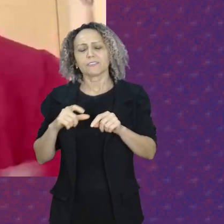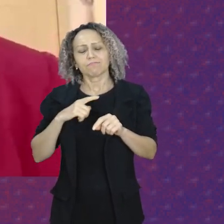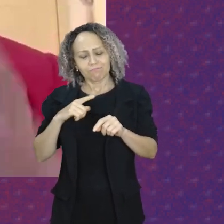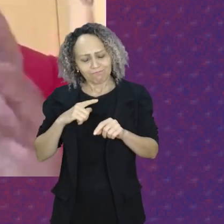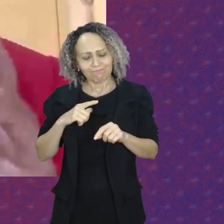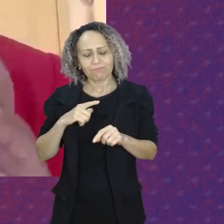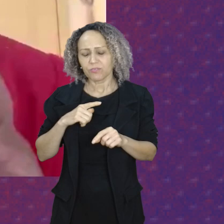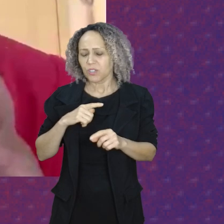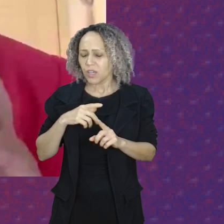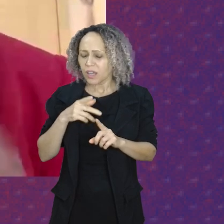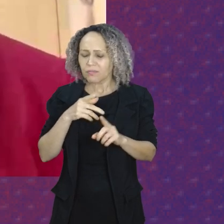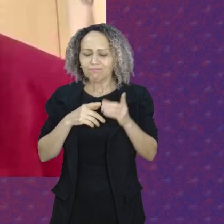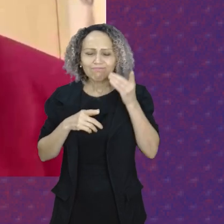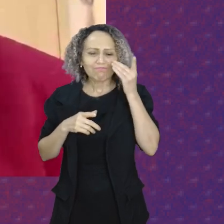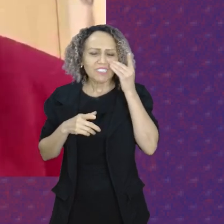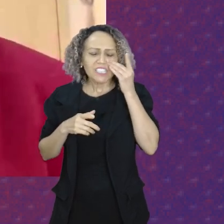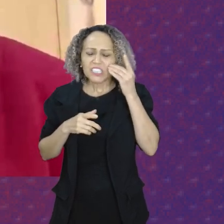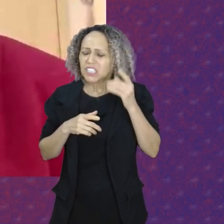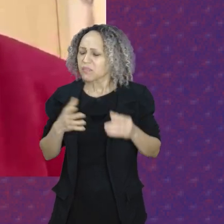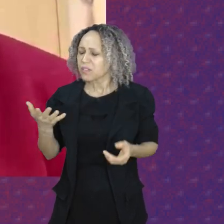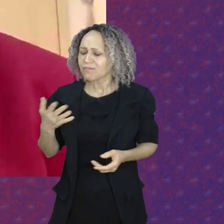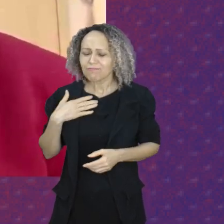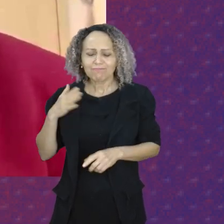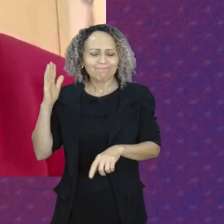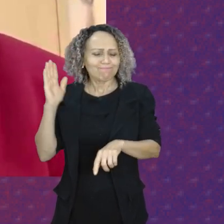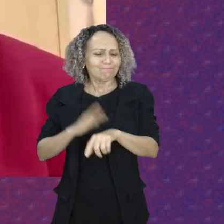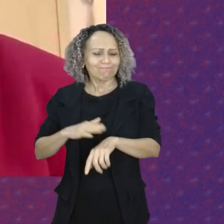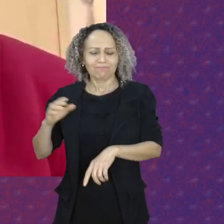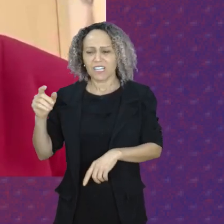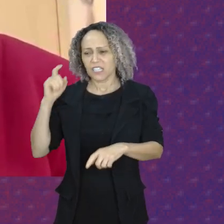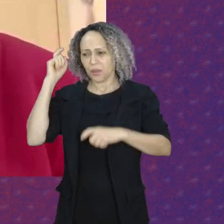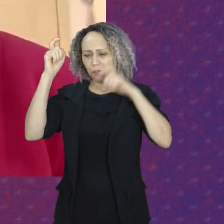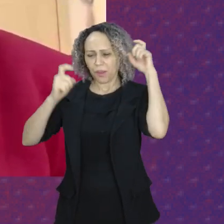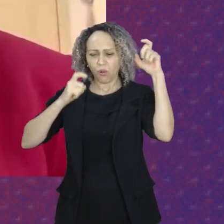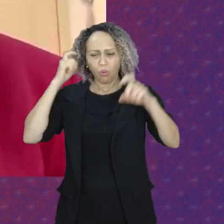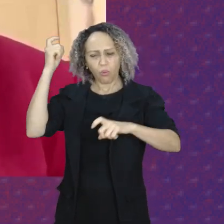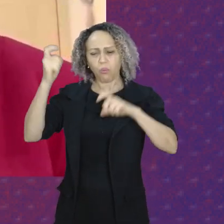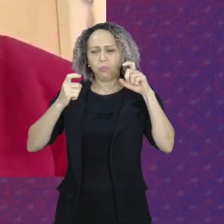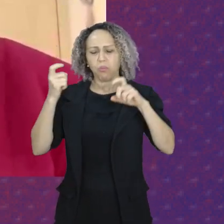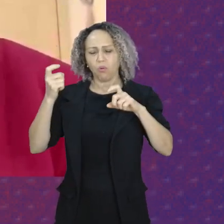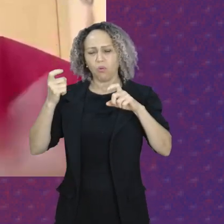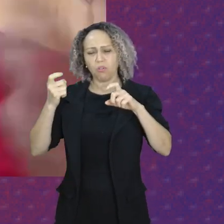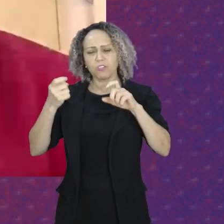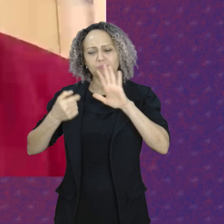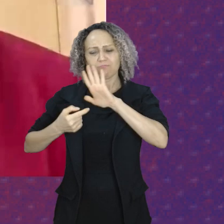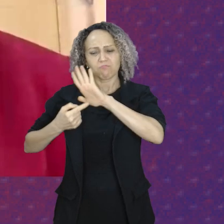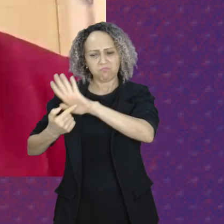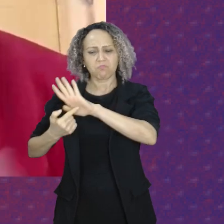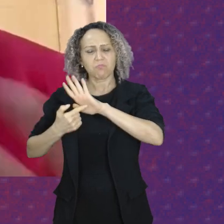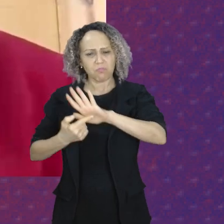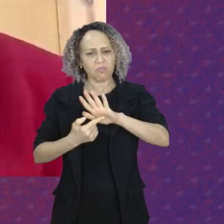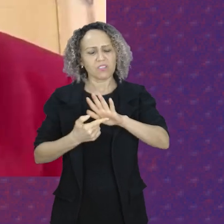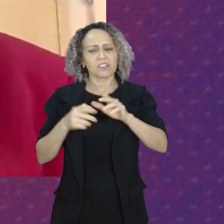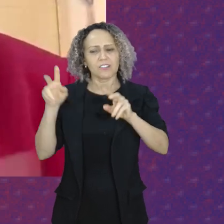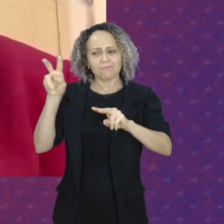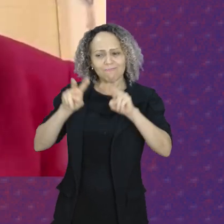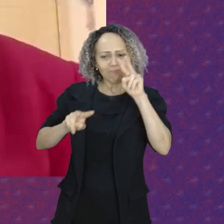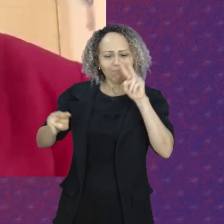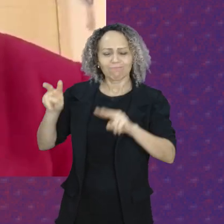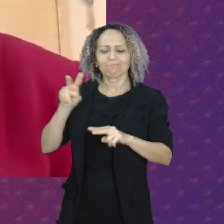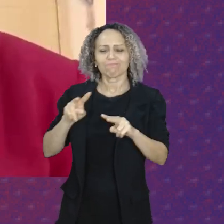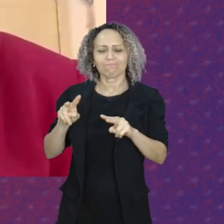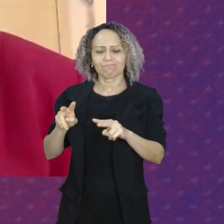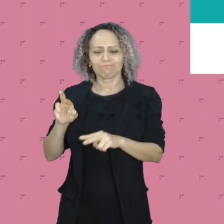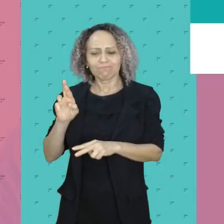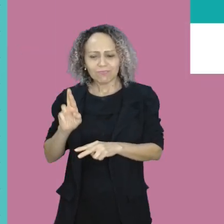a presidenta Dilma teve muita preocupação de dar visibilidade, né? Então, isto também é algo que tem que